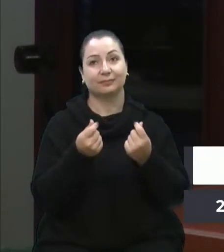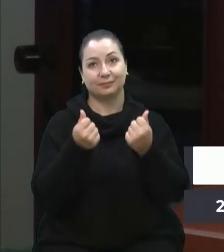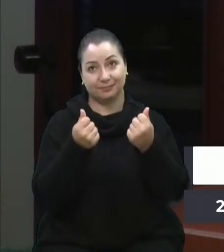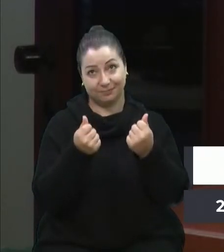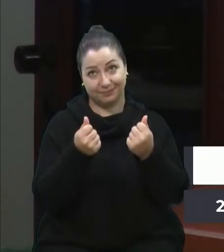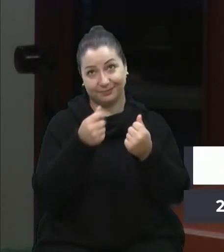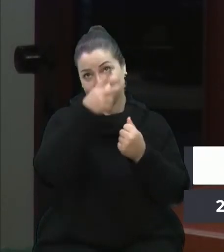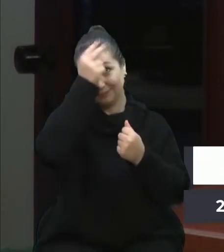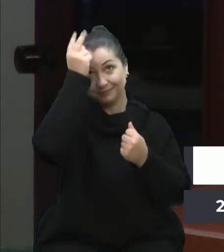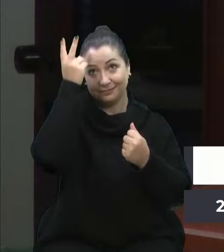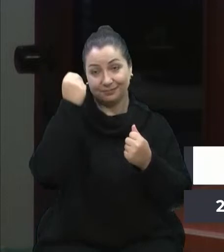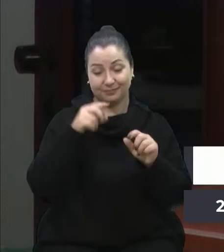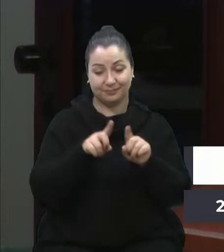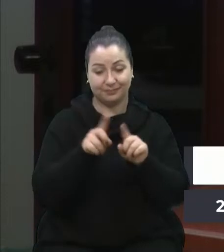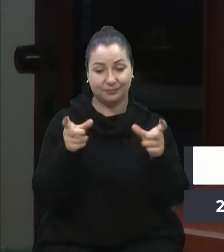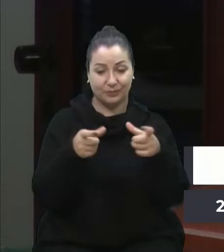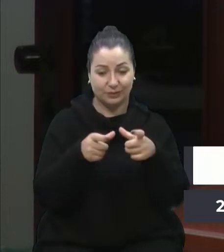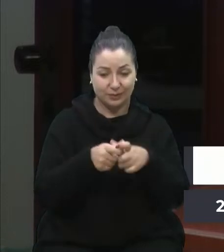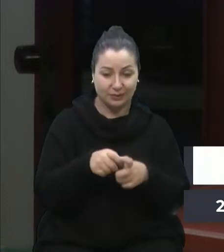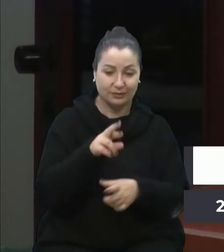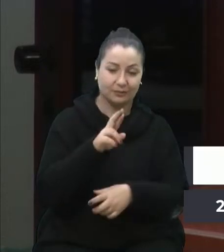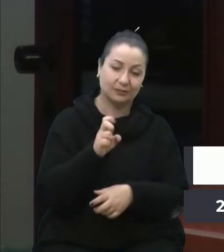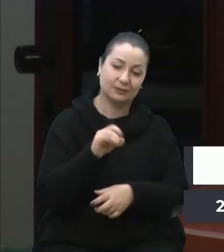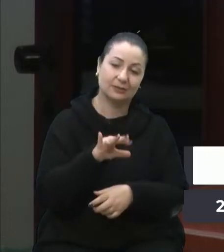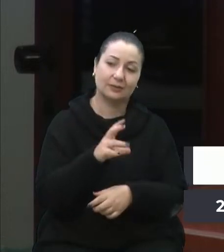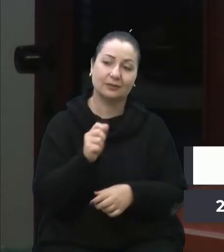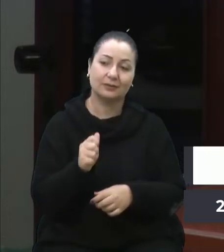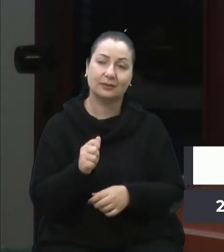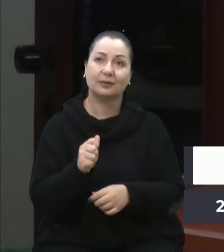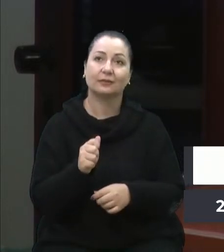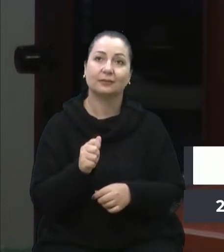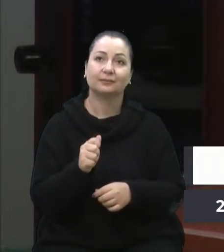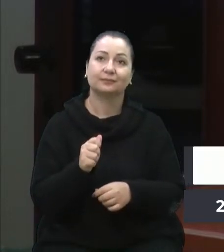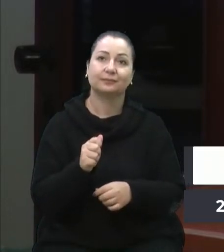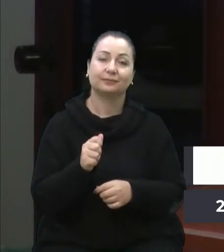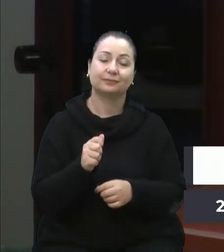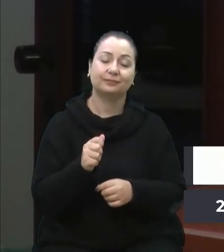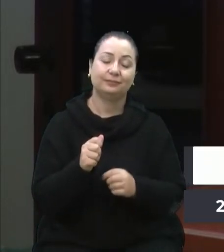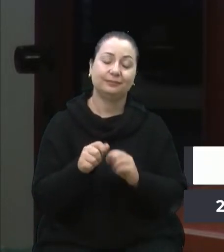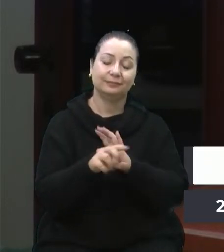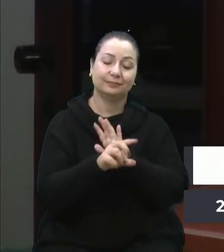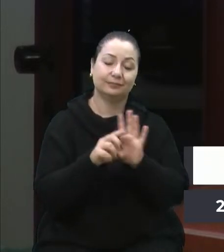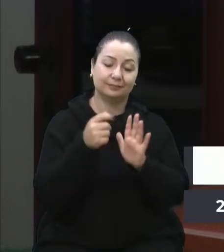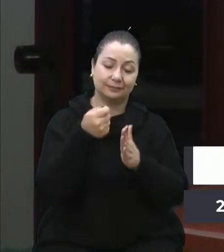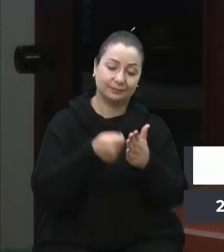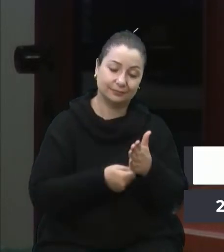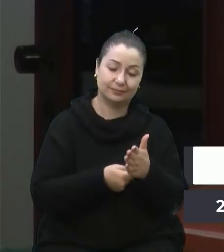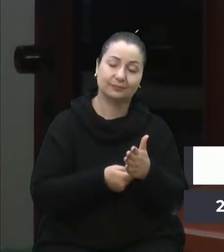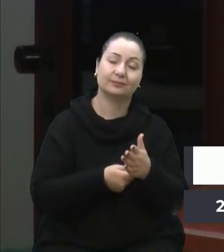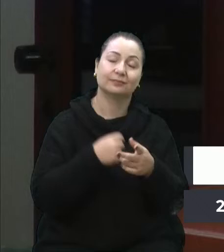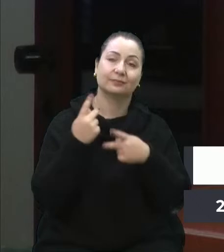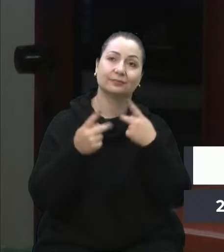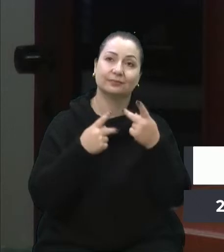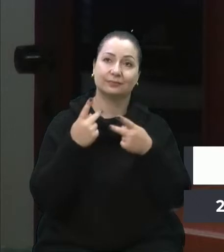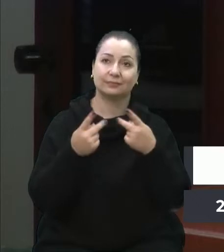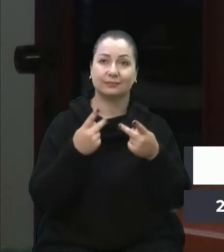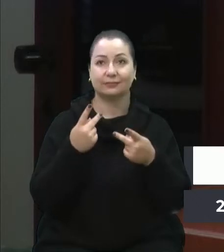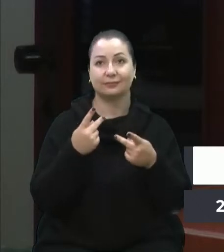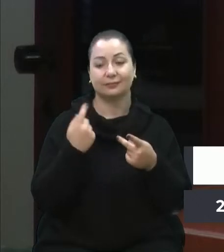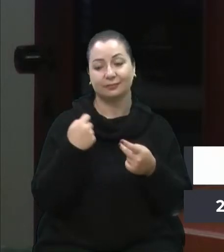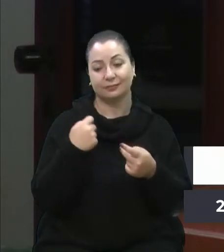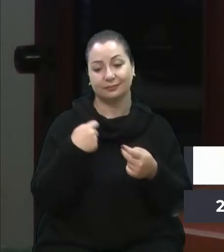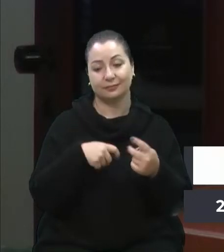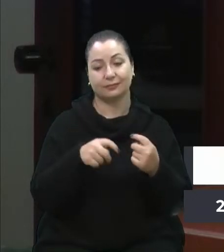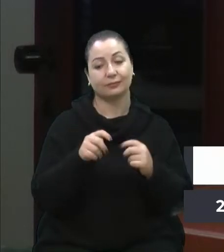receita estimada, e muito menos renúncia de receita, nos expressos termos do autor, mas acautelada está